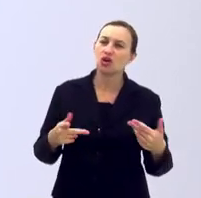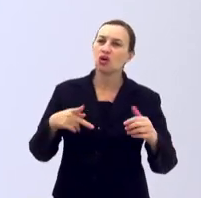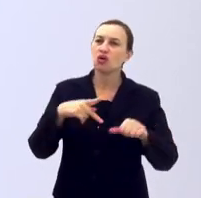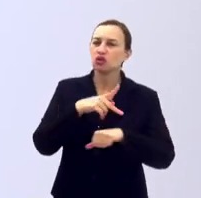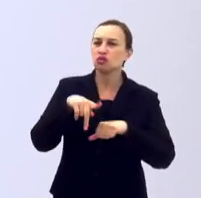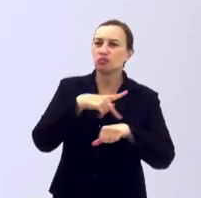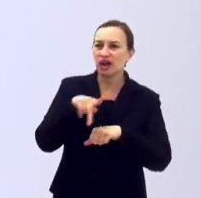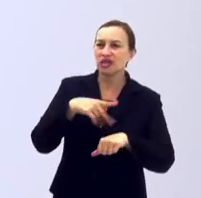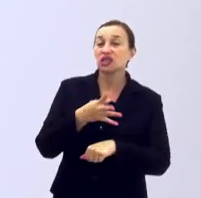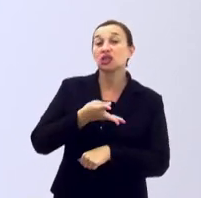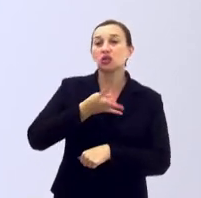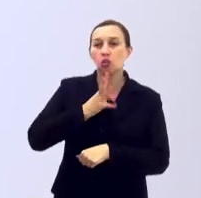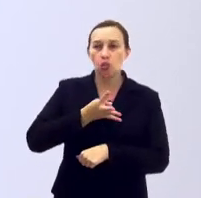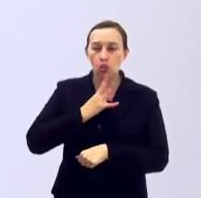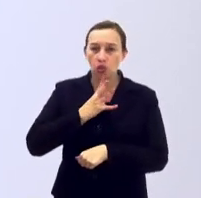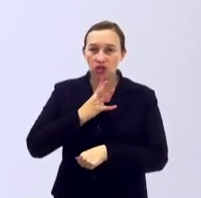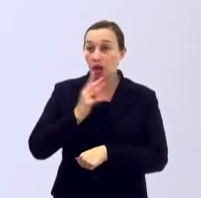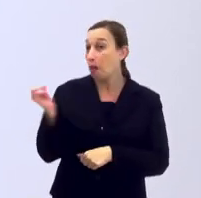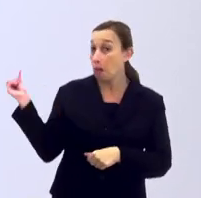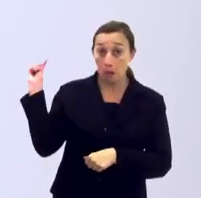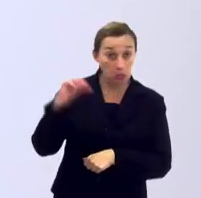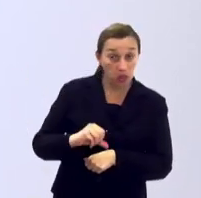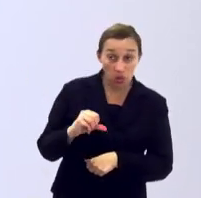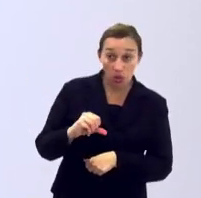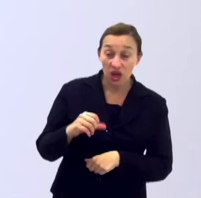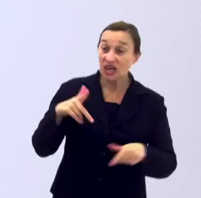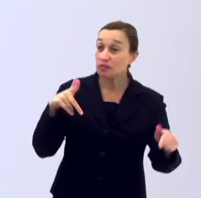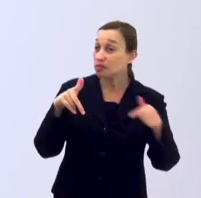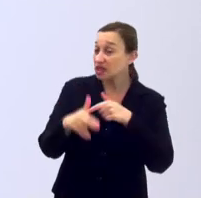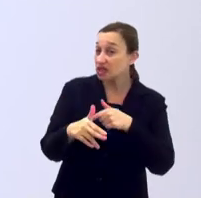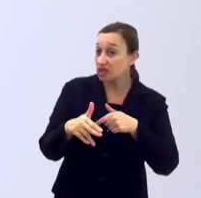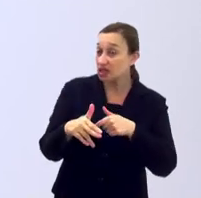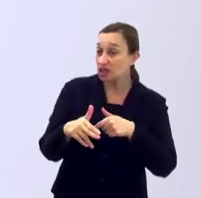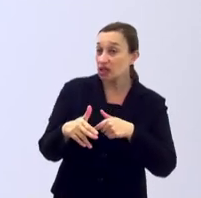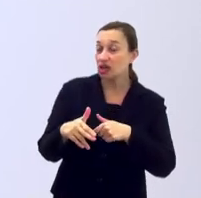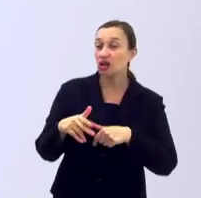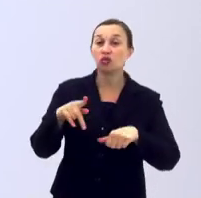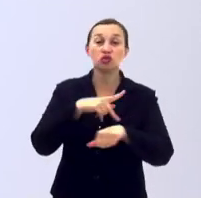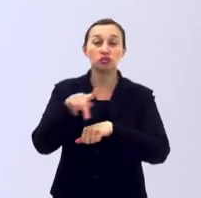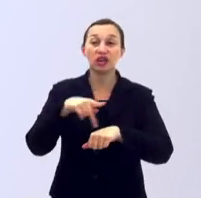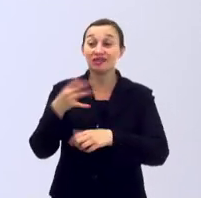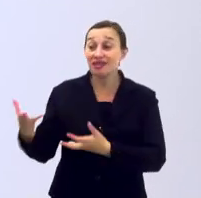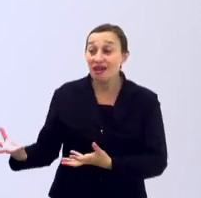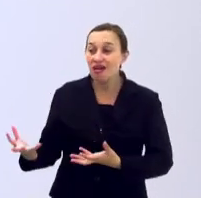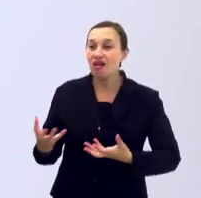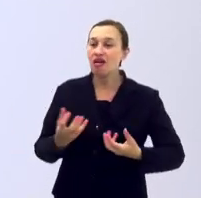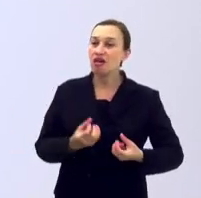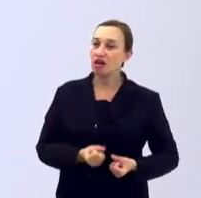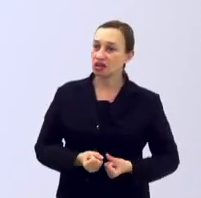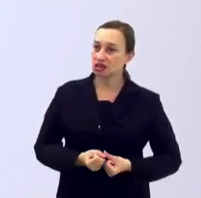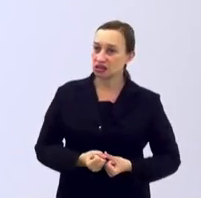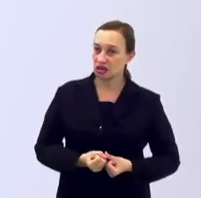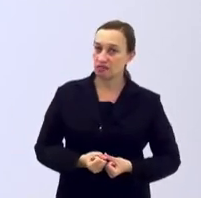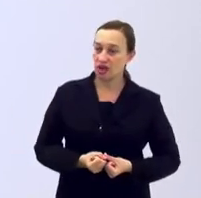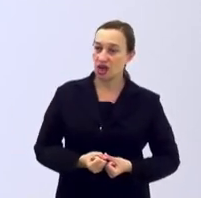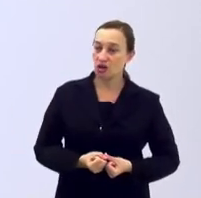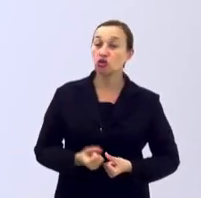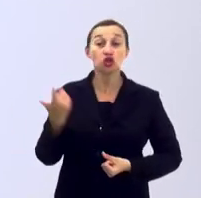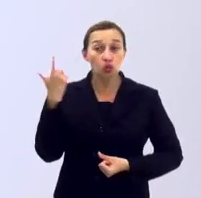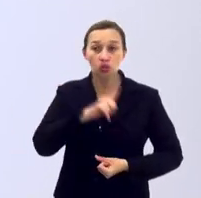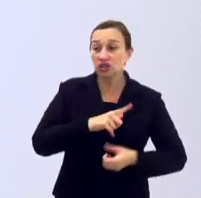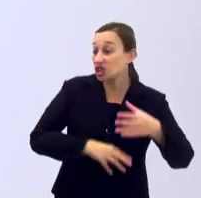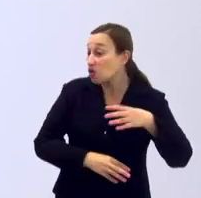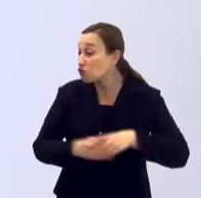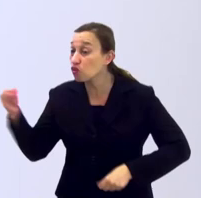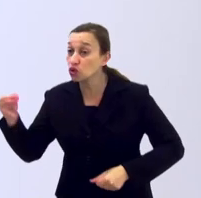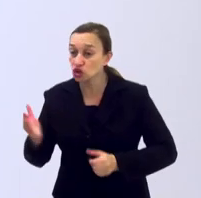os países de reconhecerem isso. Pior, impediam os países de receberem aqueles que